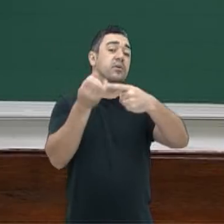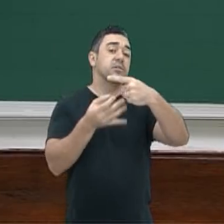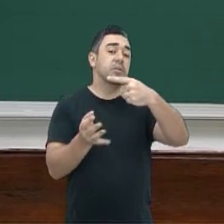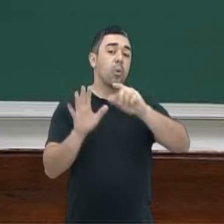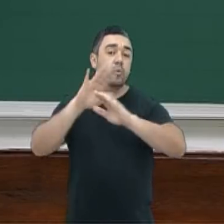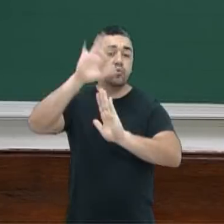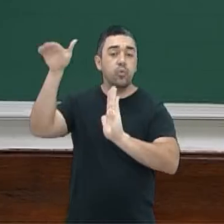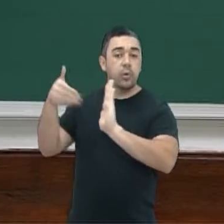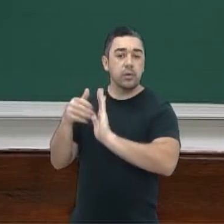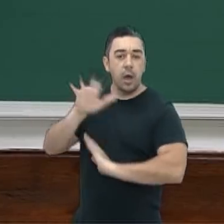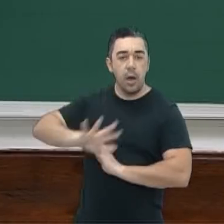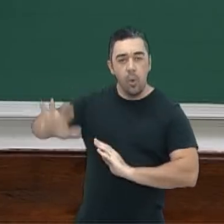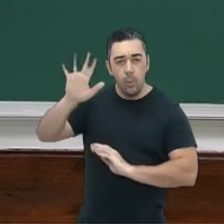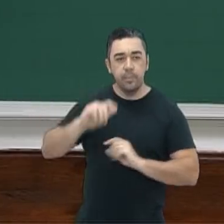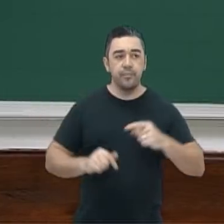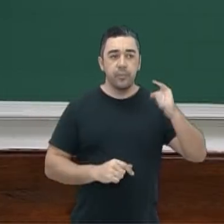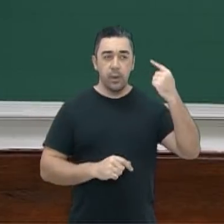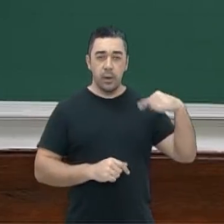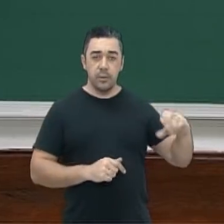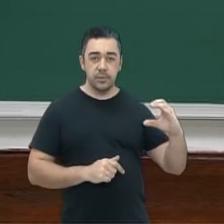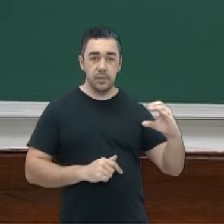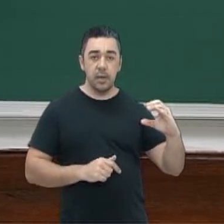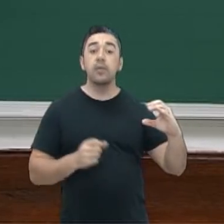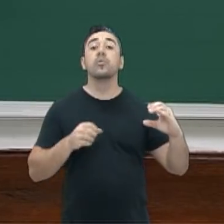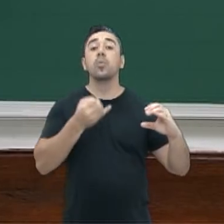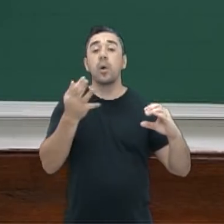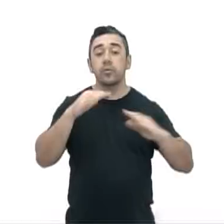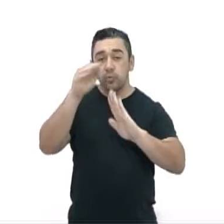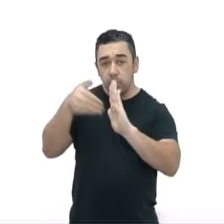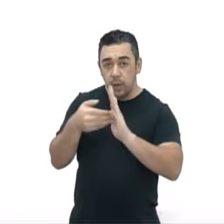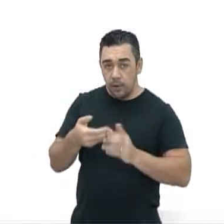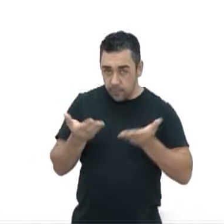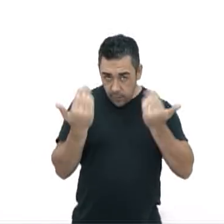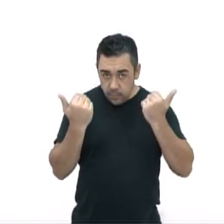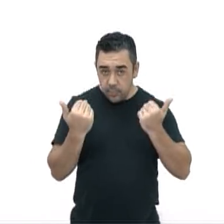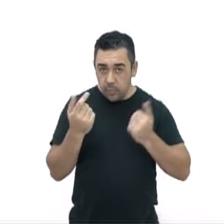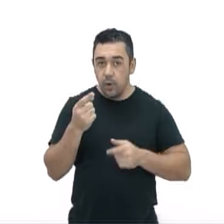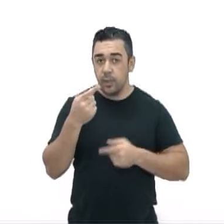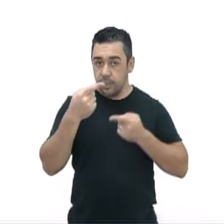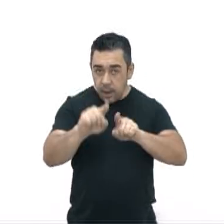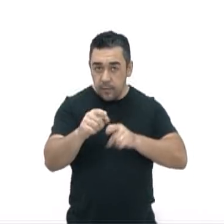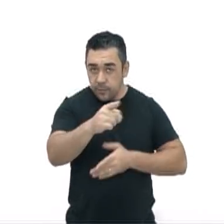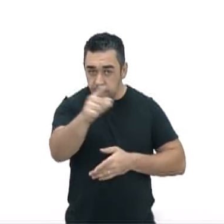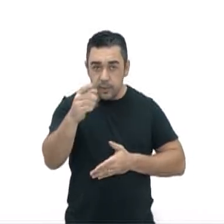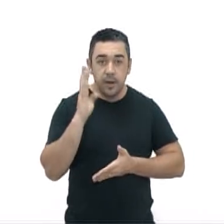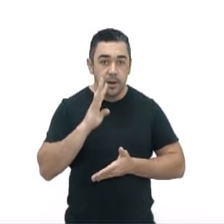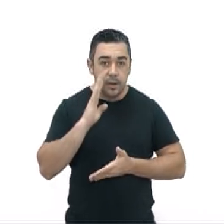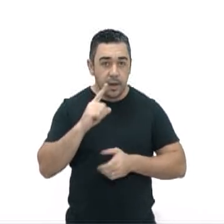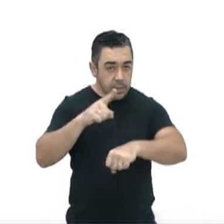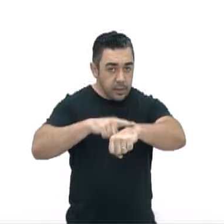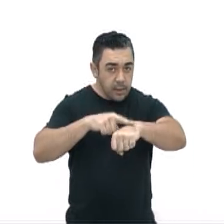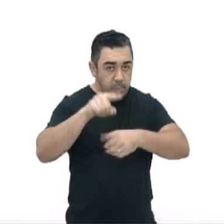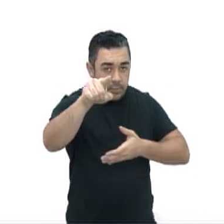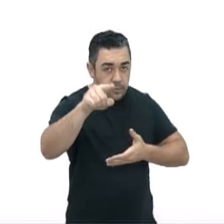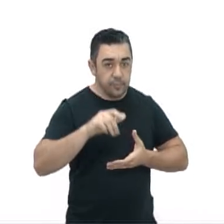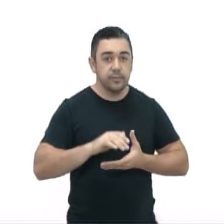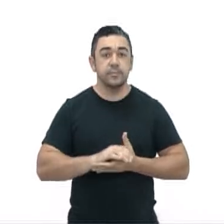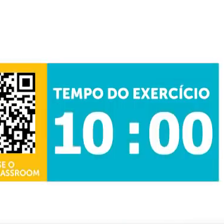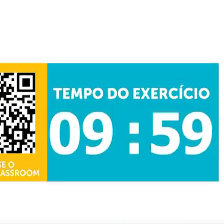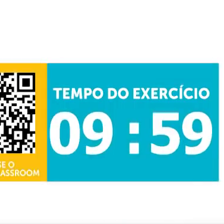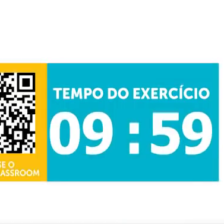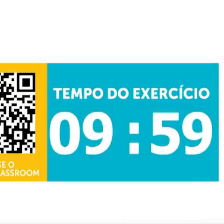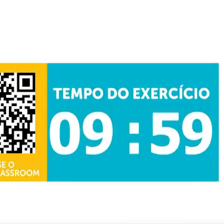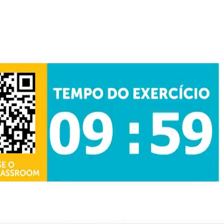Tangram inteiro? E essa outra aqui? Vamos lá? Um desafio bem legal aí para vocês, né? Tempo para vocês.